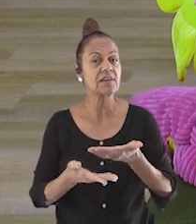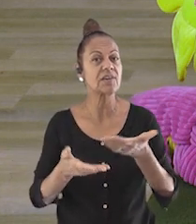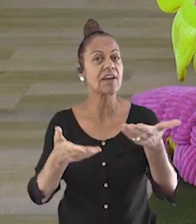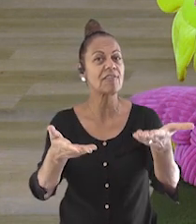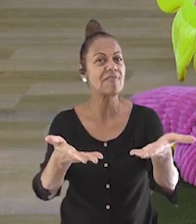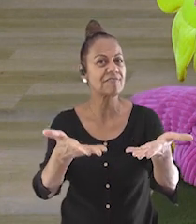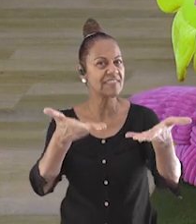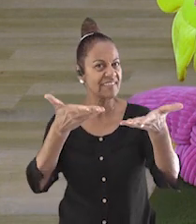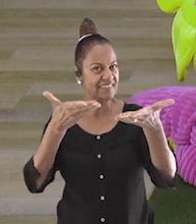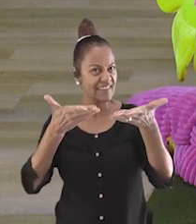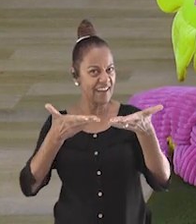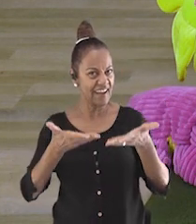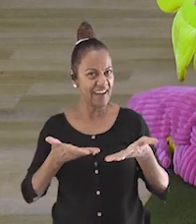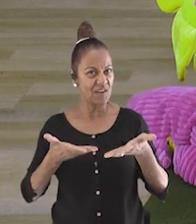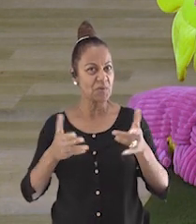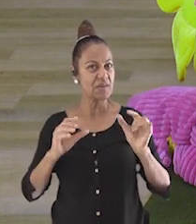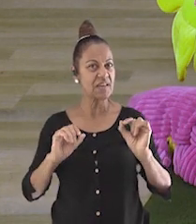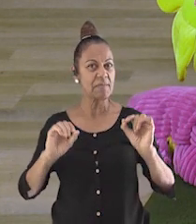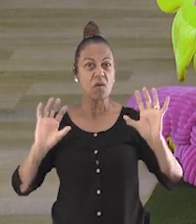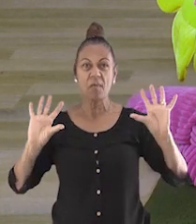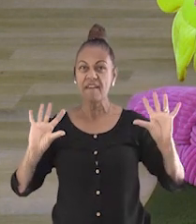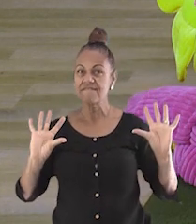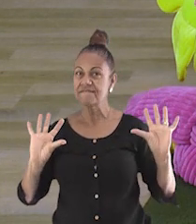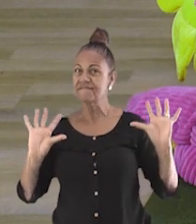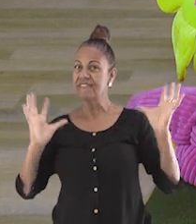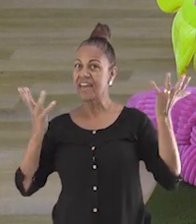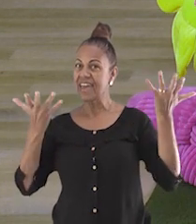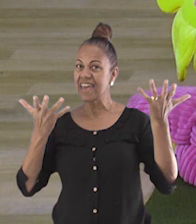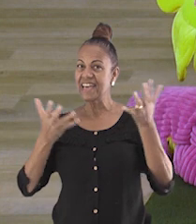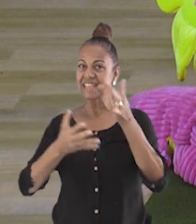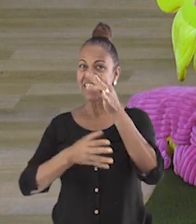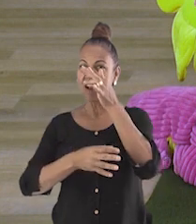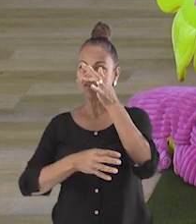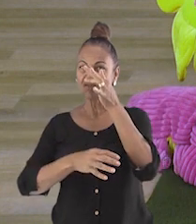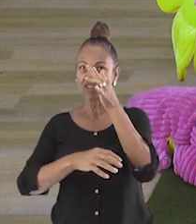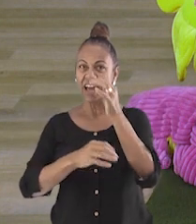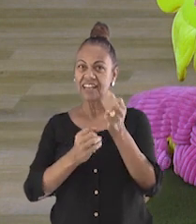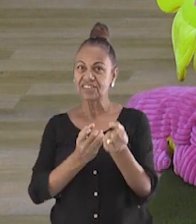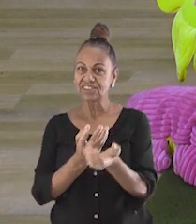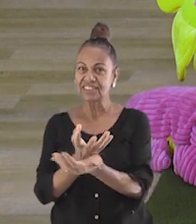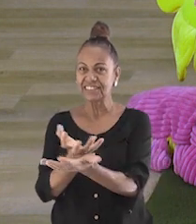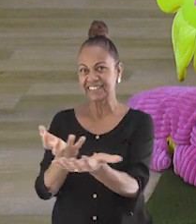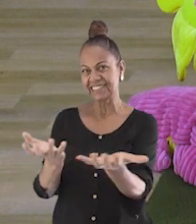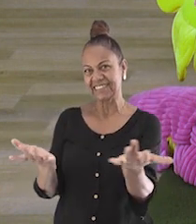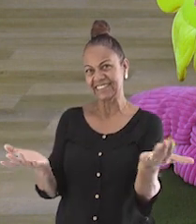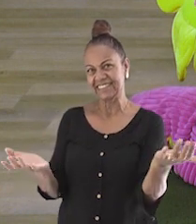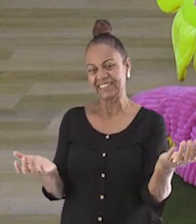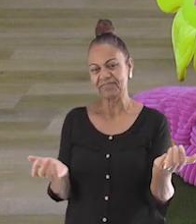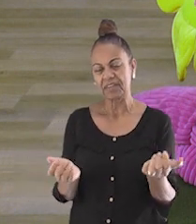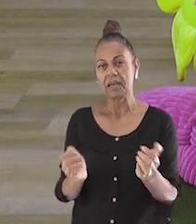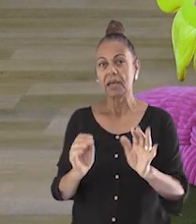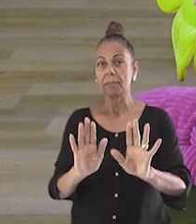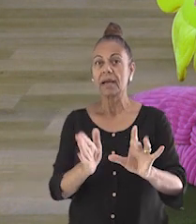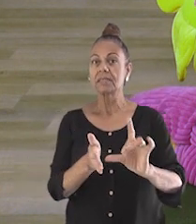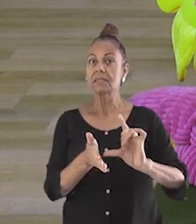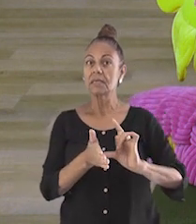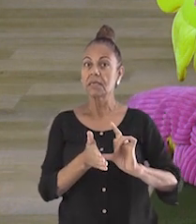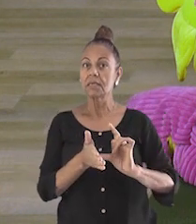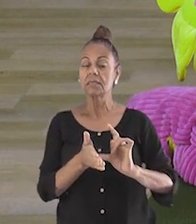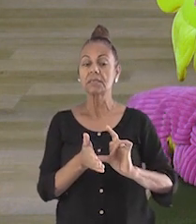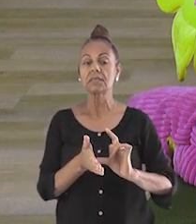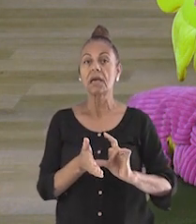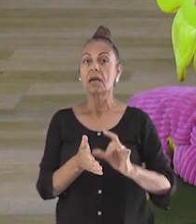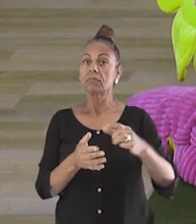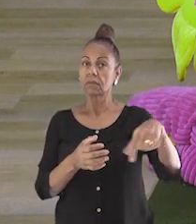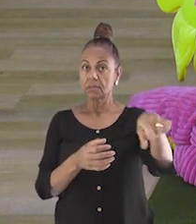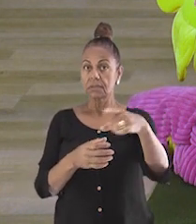quero convidar vocês para uma festa no jardim. Mas antes de iniciar a nossa